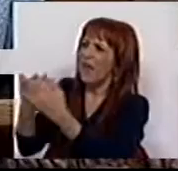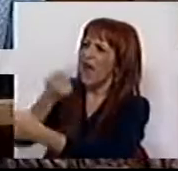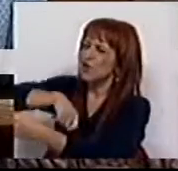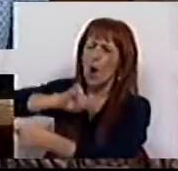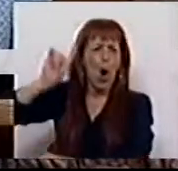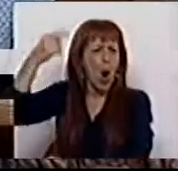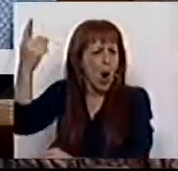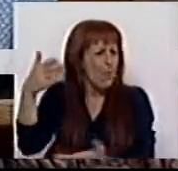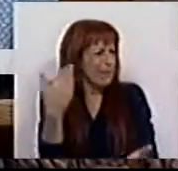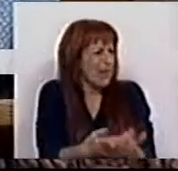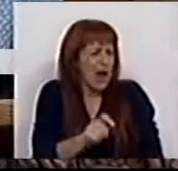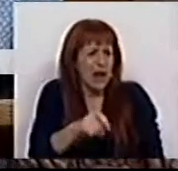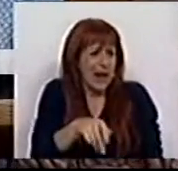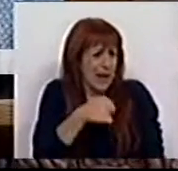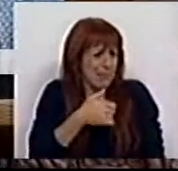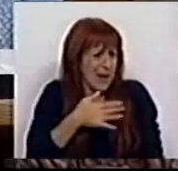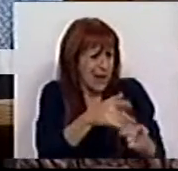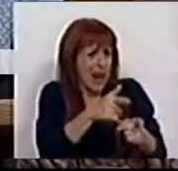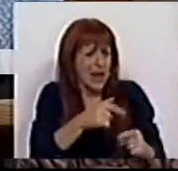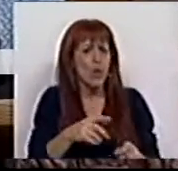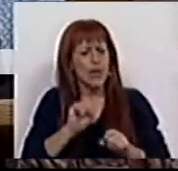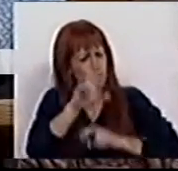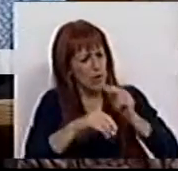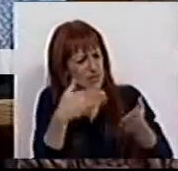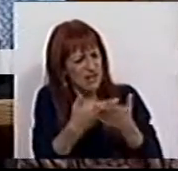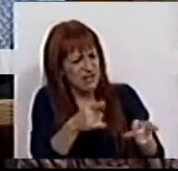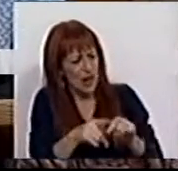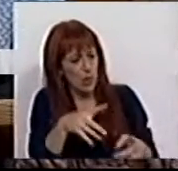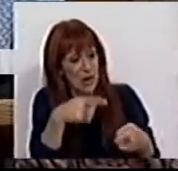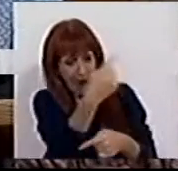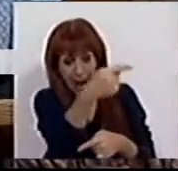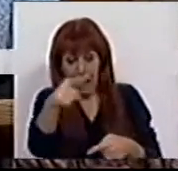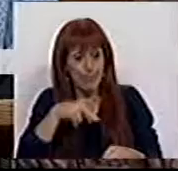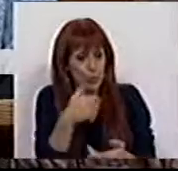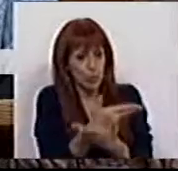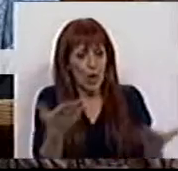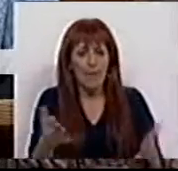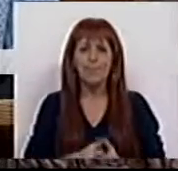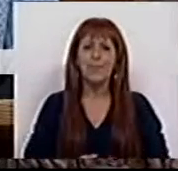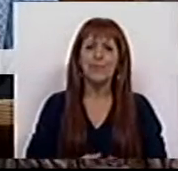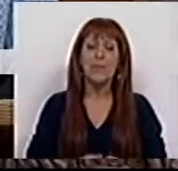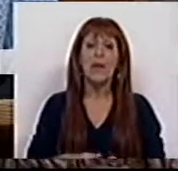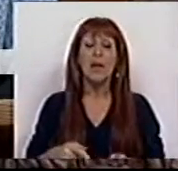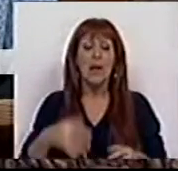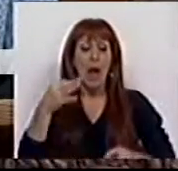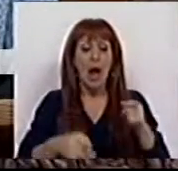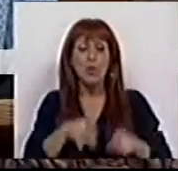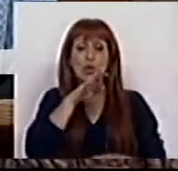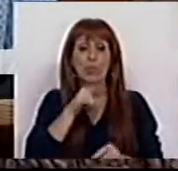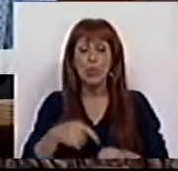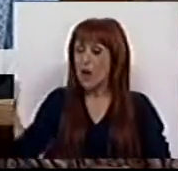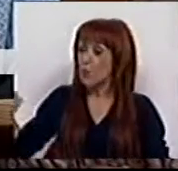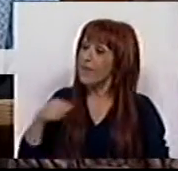em vez de utilizar a EMF para fazer a modernização das existentes em Portugal. As automotoras